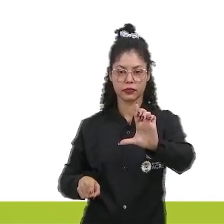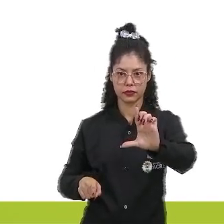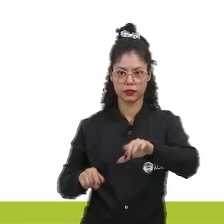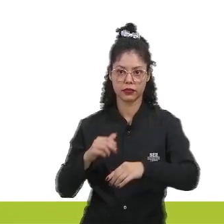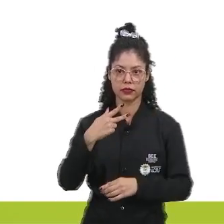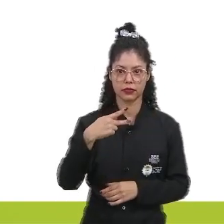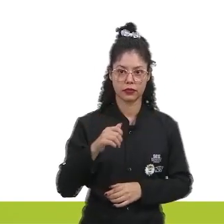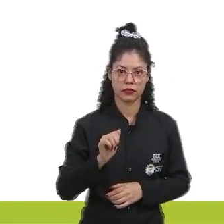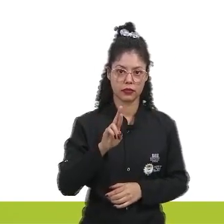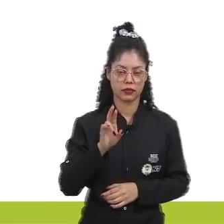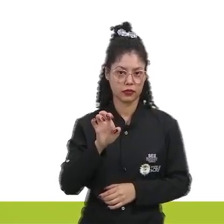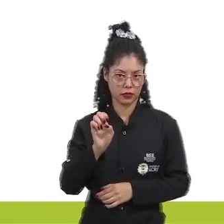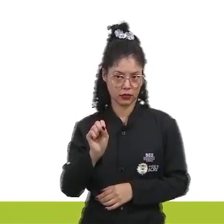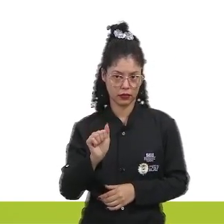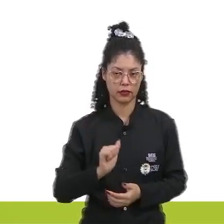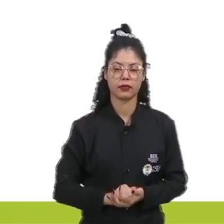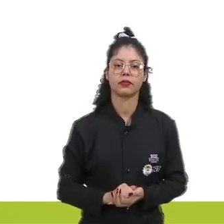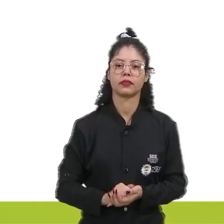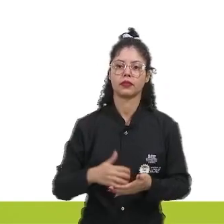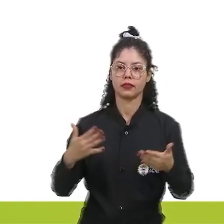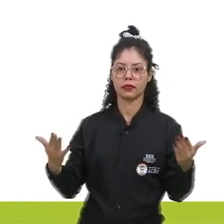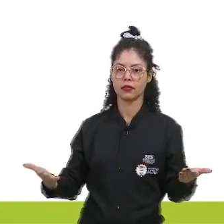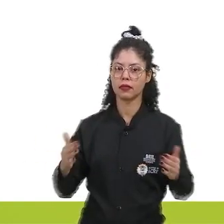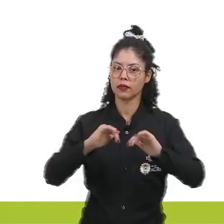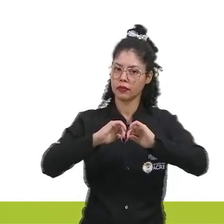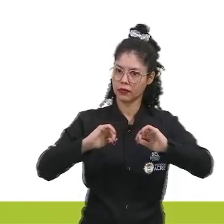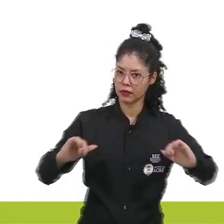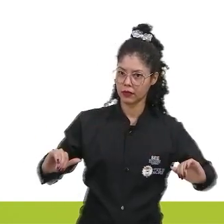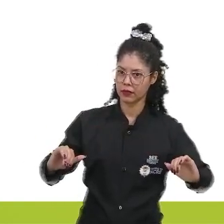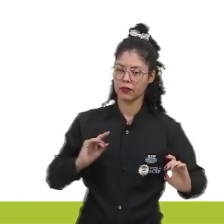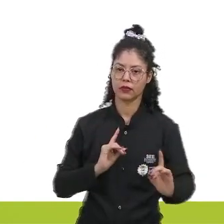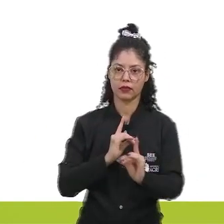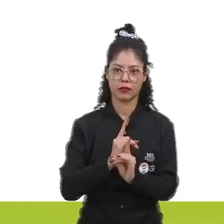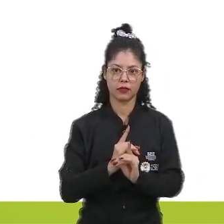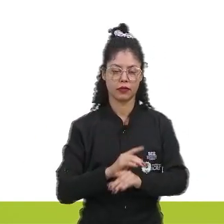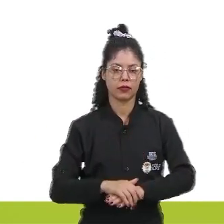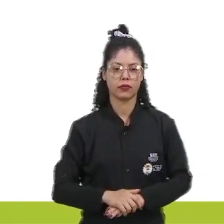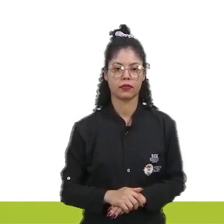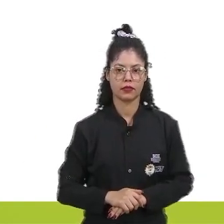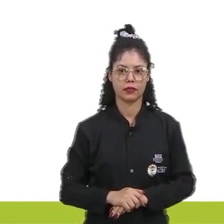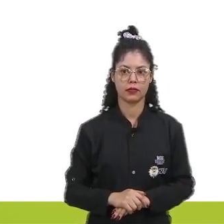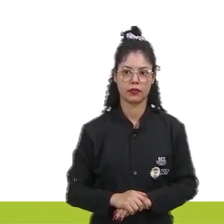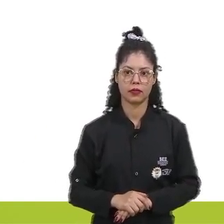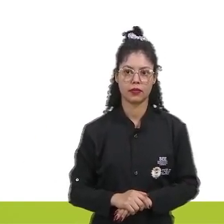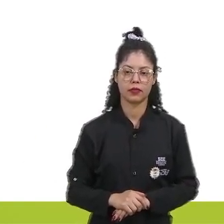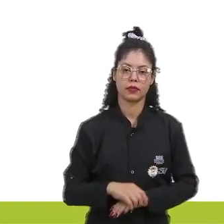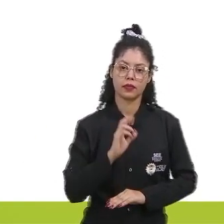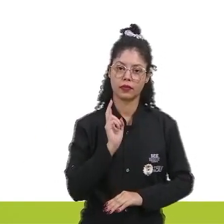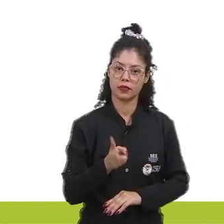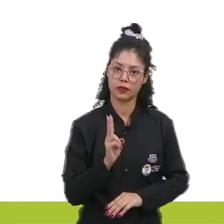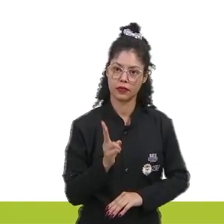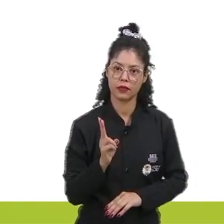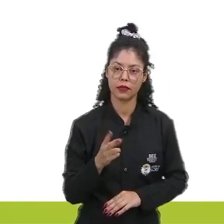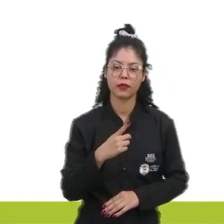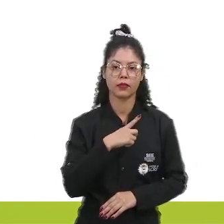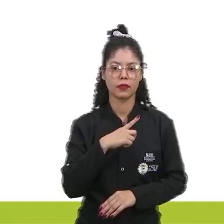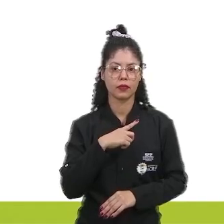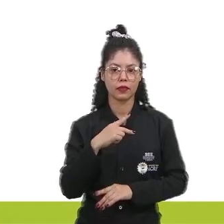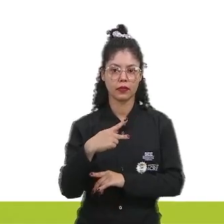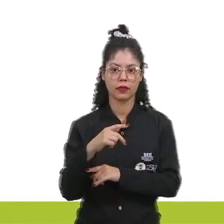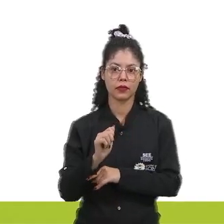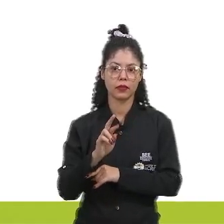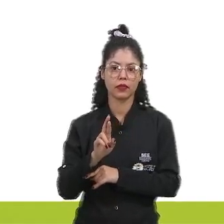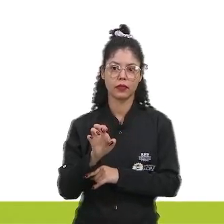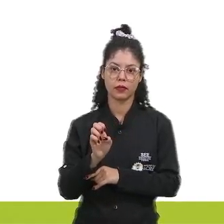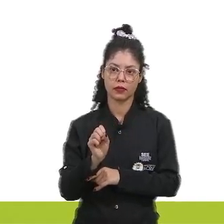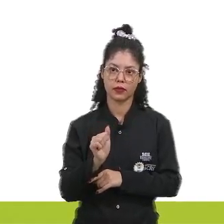pares, tá bom? Uma dica boa aí para você estar separando ou identificando os quadrantes, tá bom? Então, toda vez que ele cortar os quadrantes pares, a